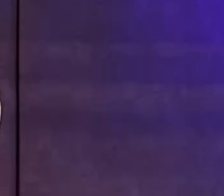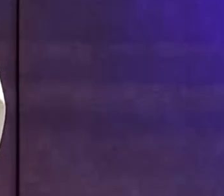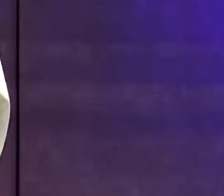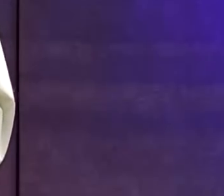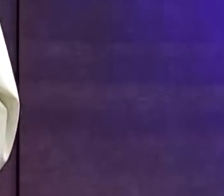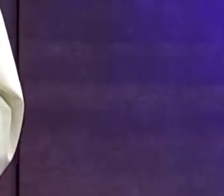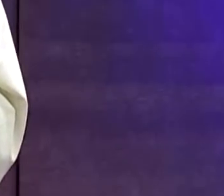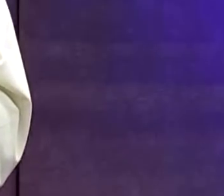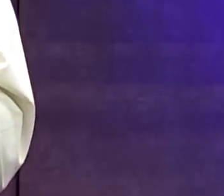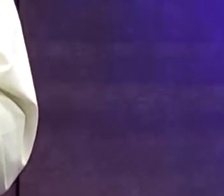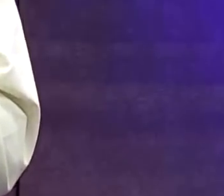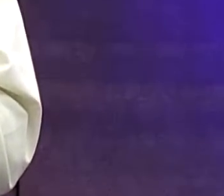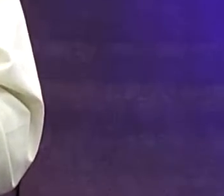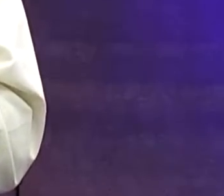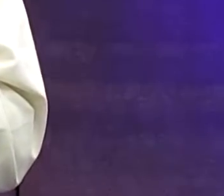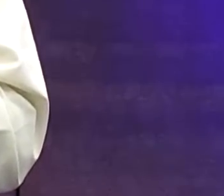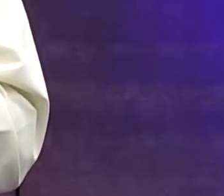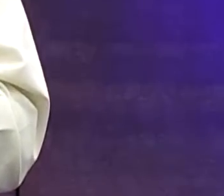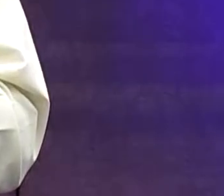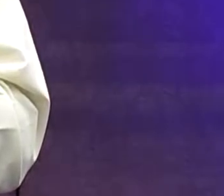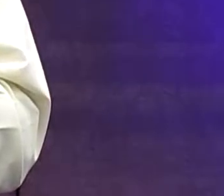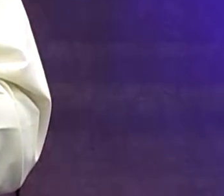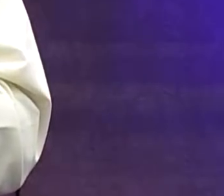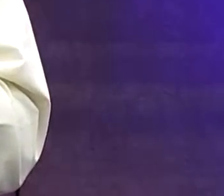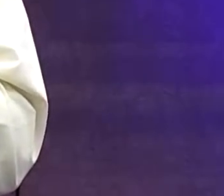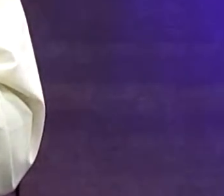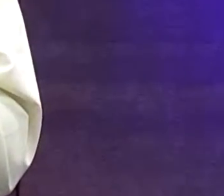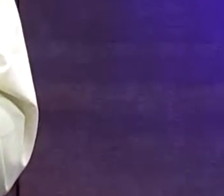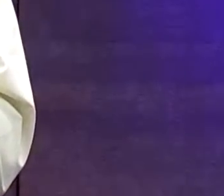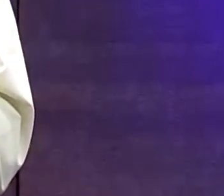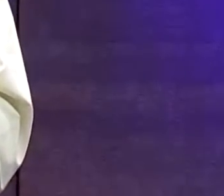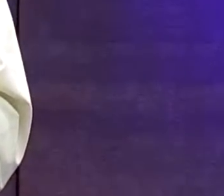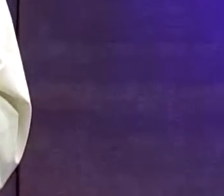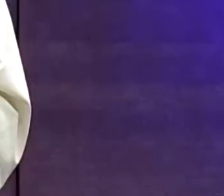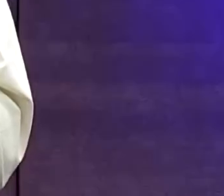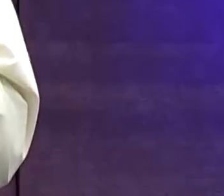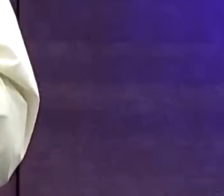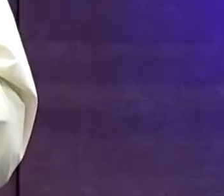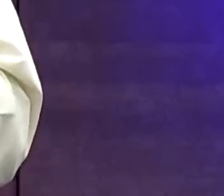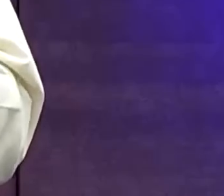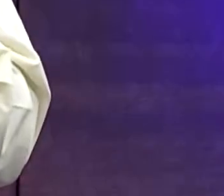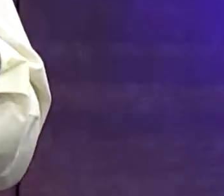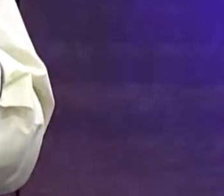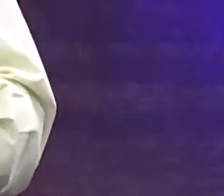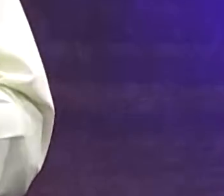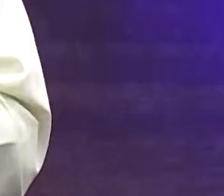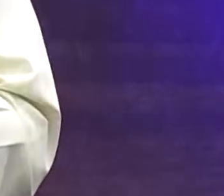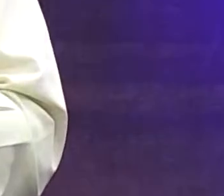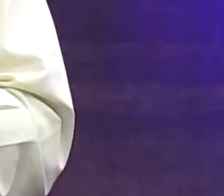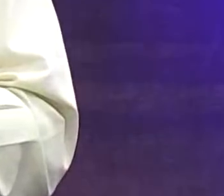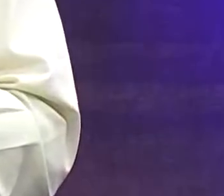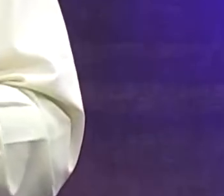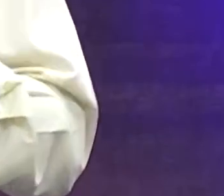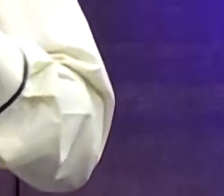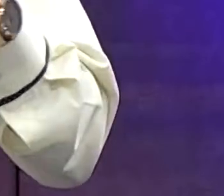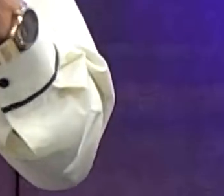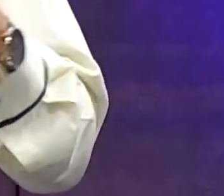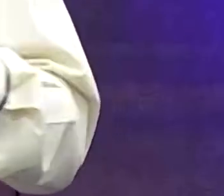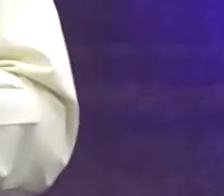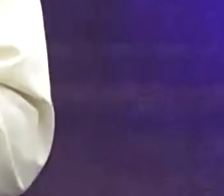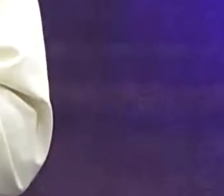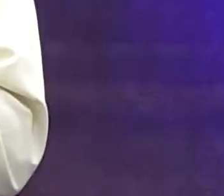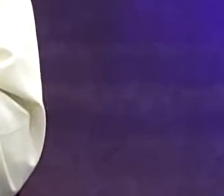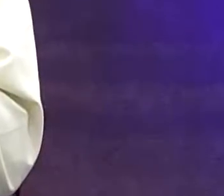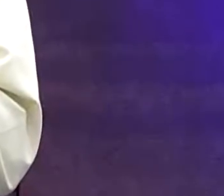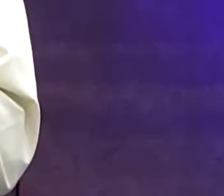nessa primeira carta, nós temos uma série de problemas que